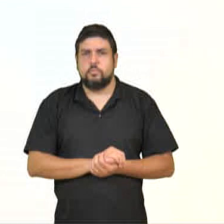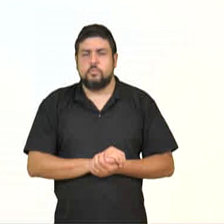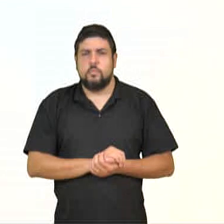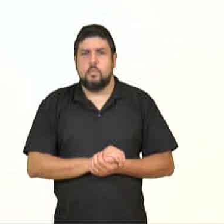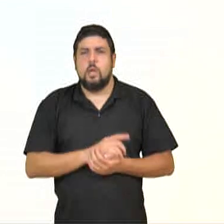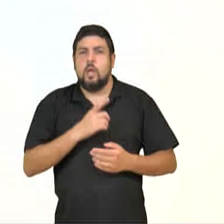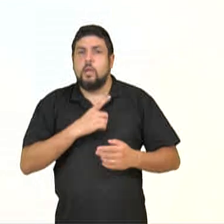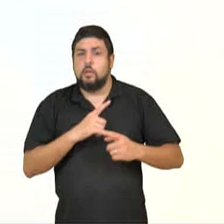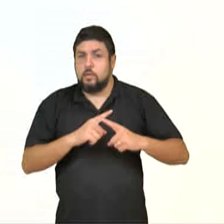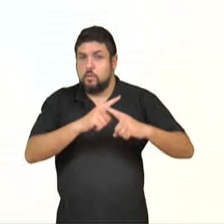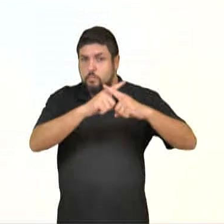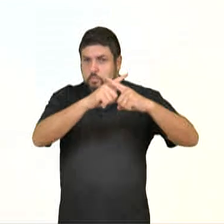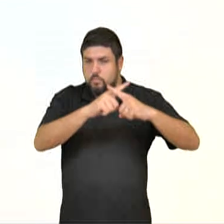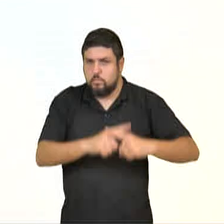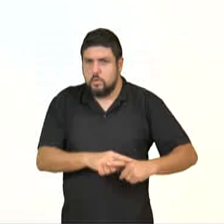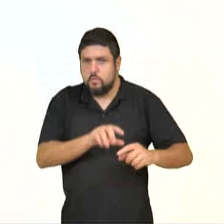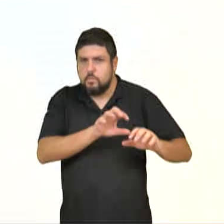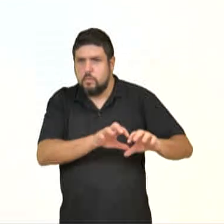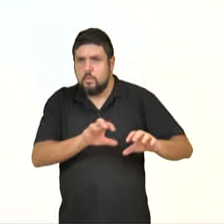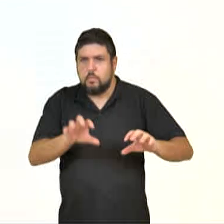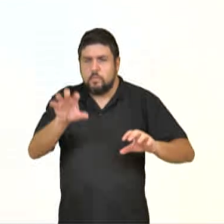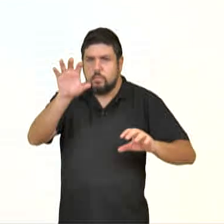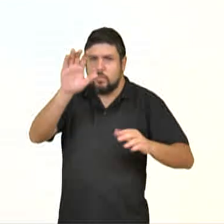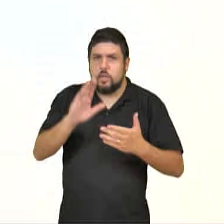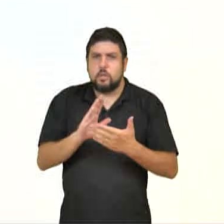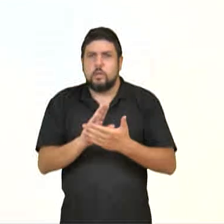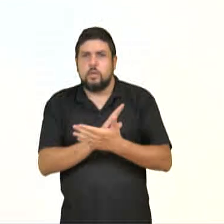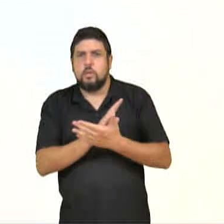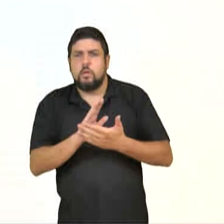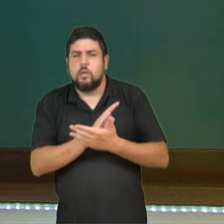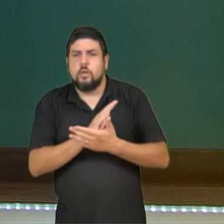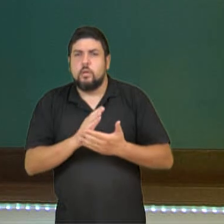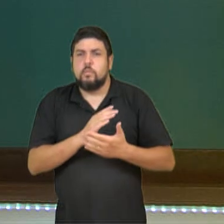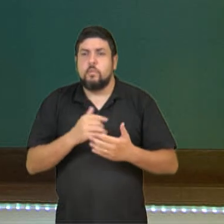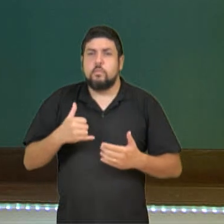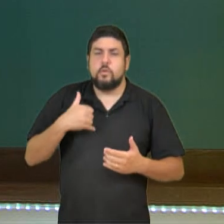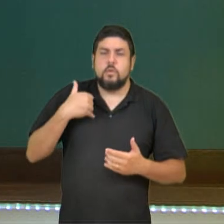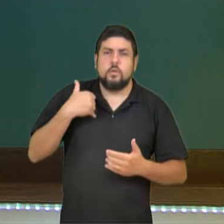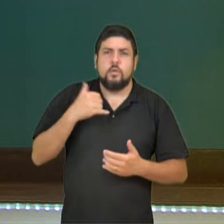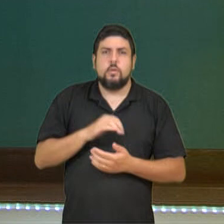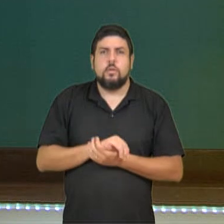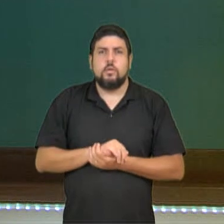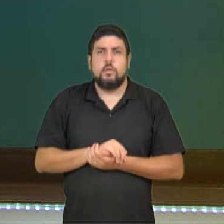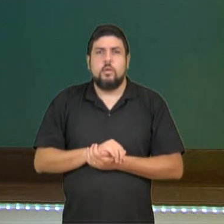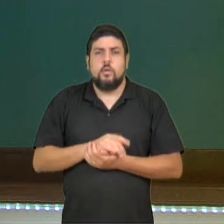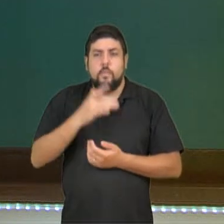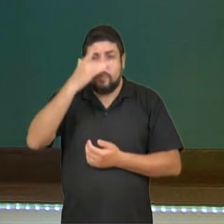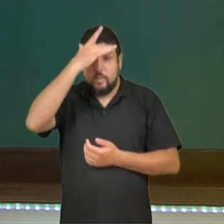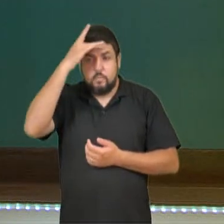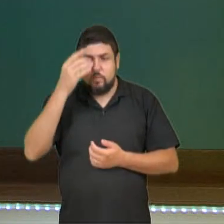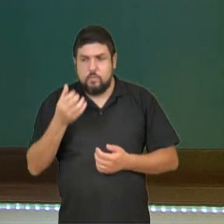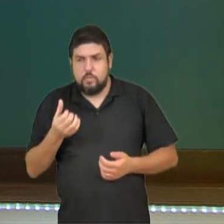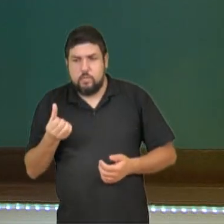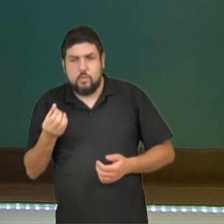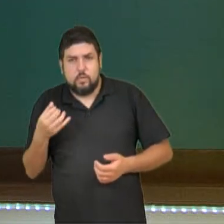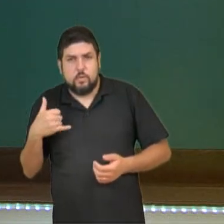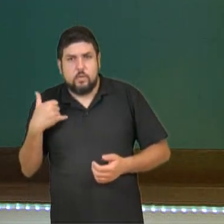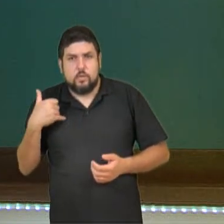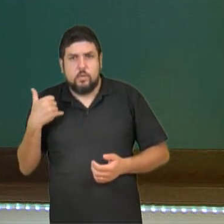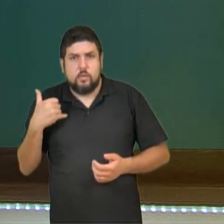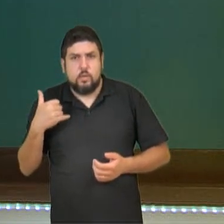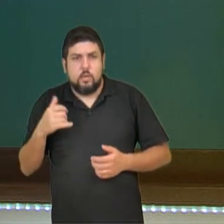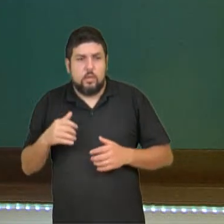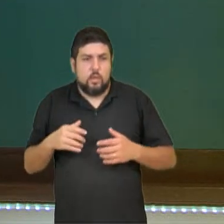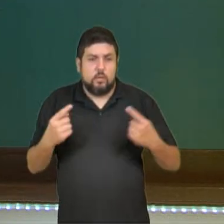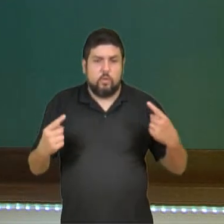por categoria por conta disso. Então, não é justo uma pessoa de 60 anos competir com uma pessoa de 30. Então, são realizadas divisões